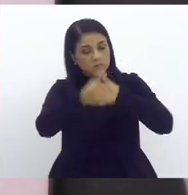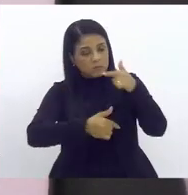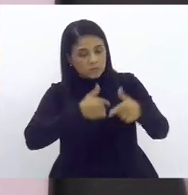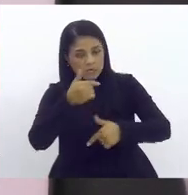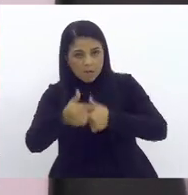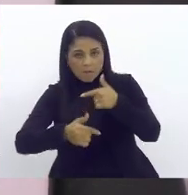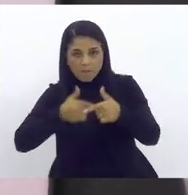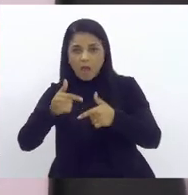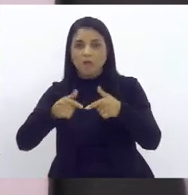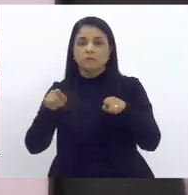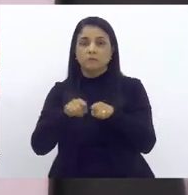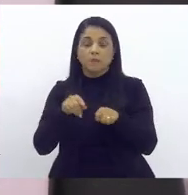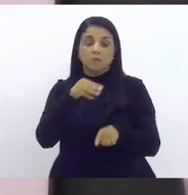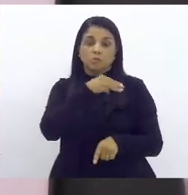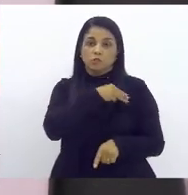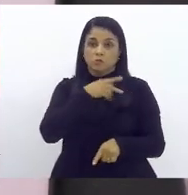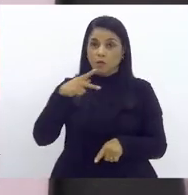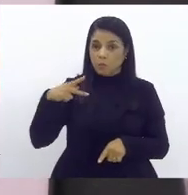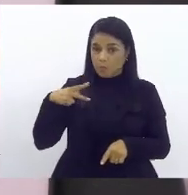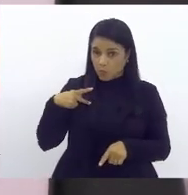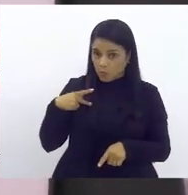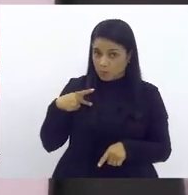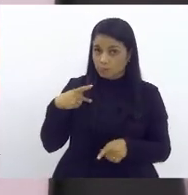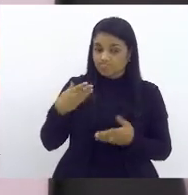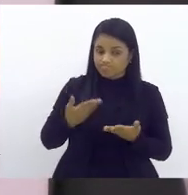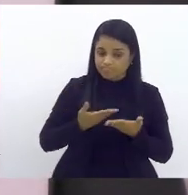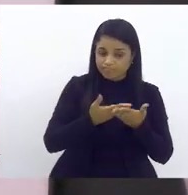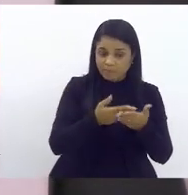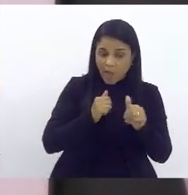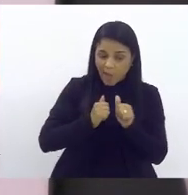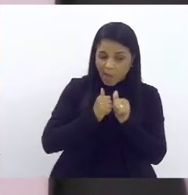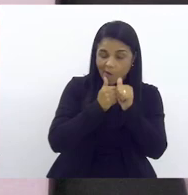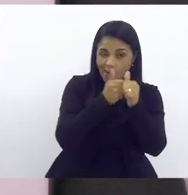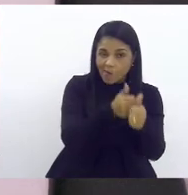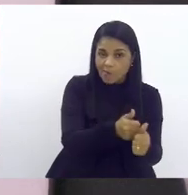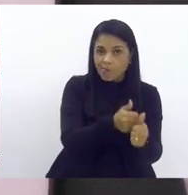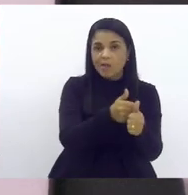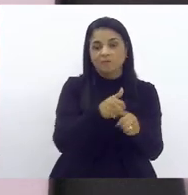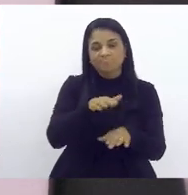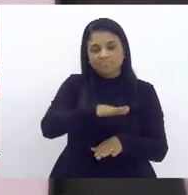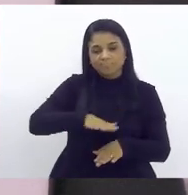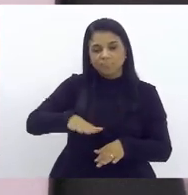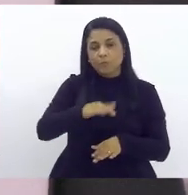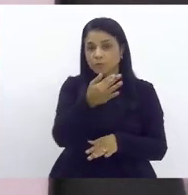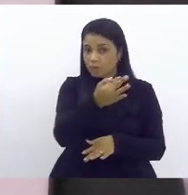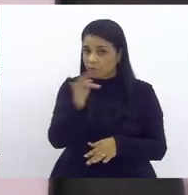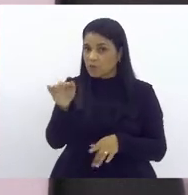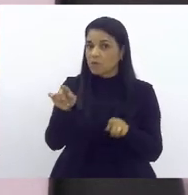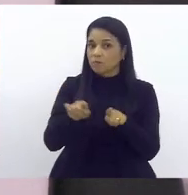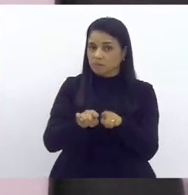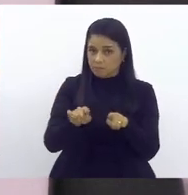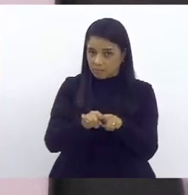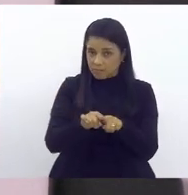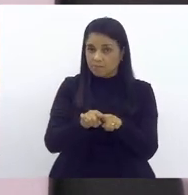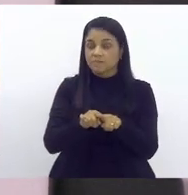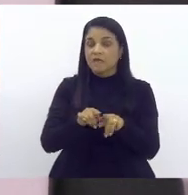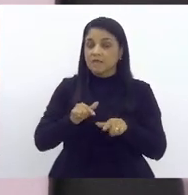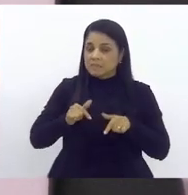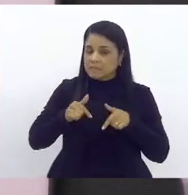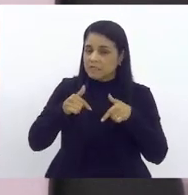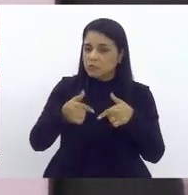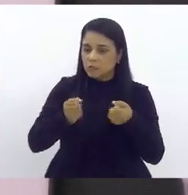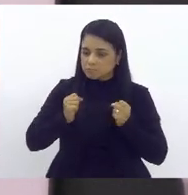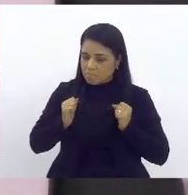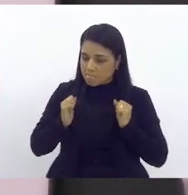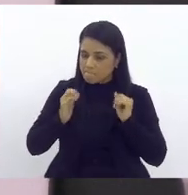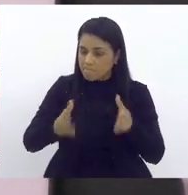além de acionar o Ministério Público para que faça o acompanhamento, inclusive no âmbito federal. Então, essas são as ações que a gente